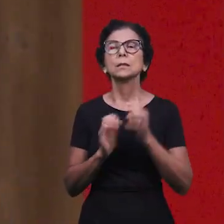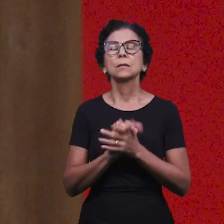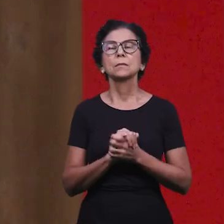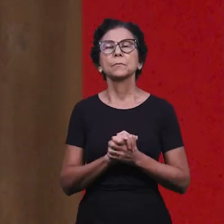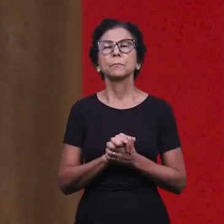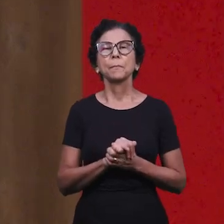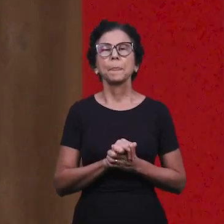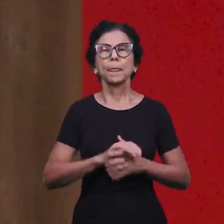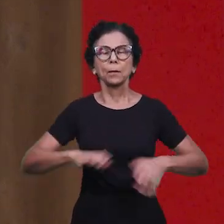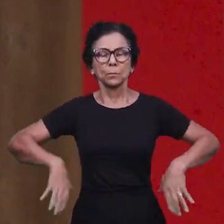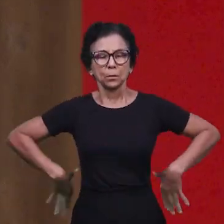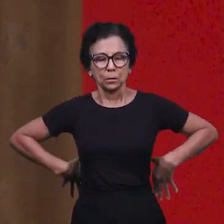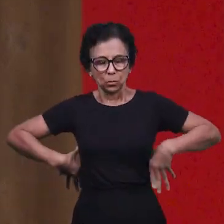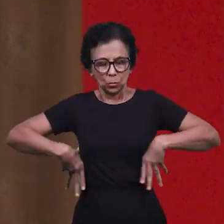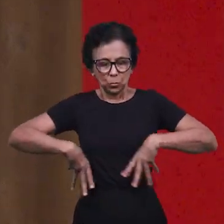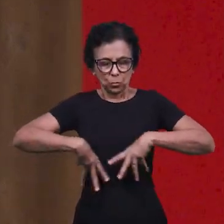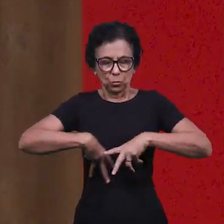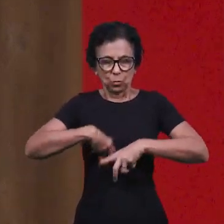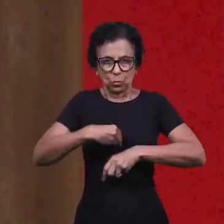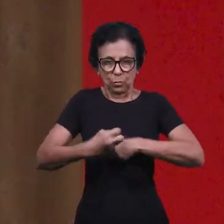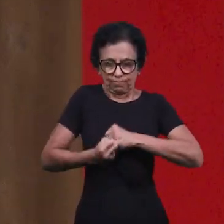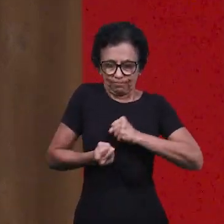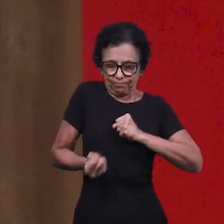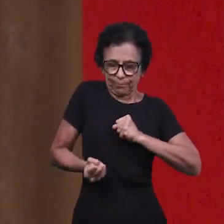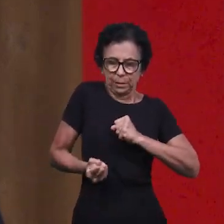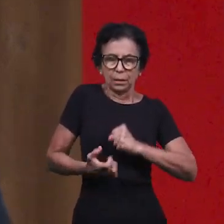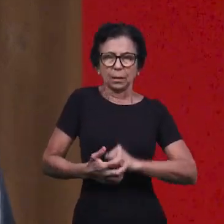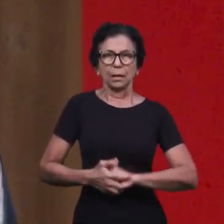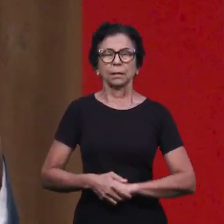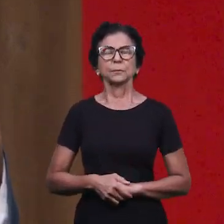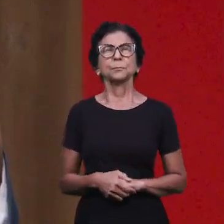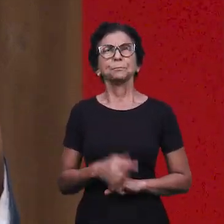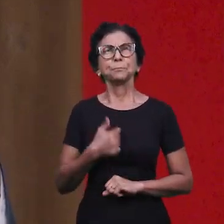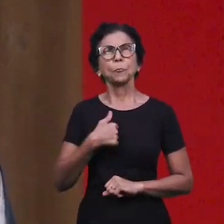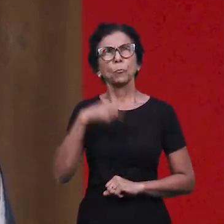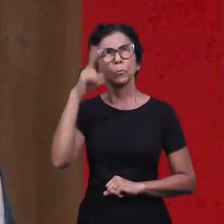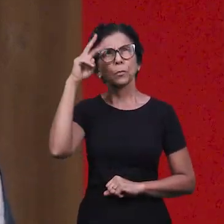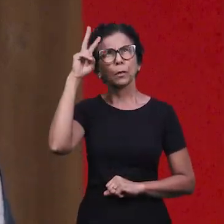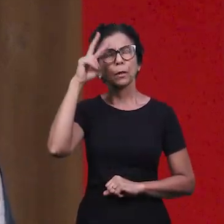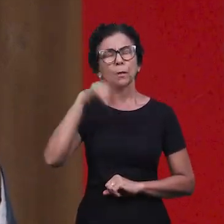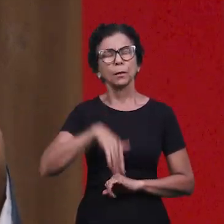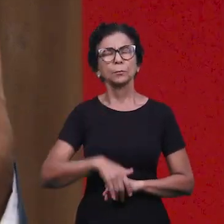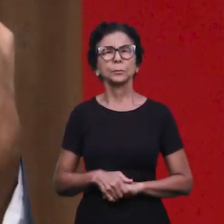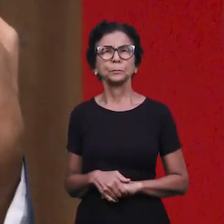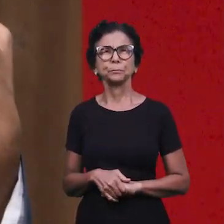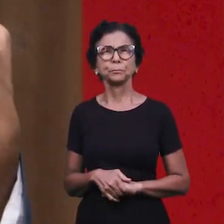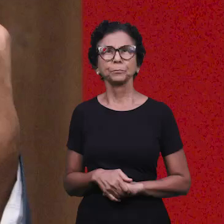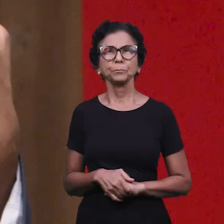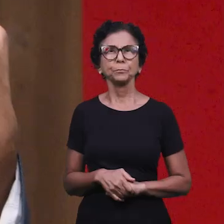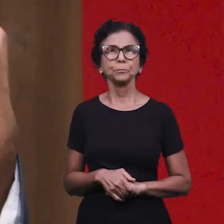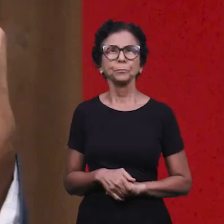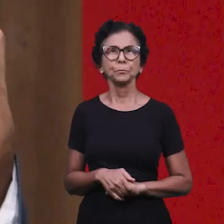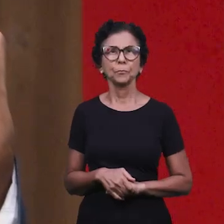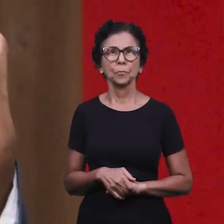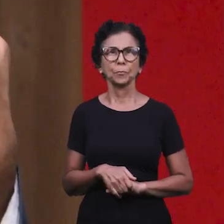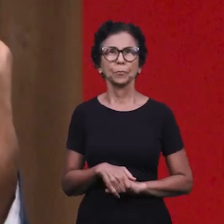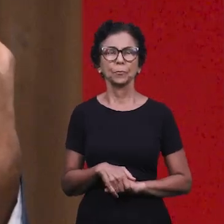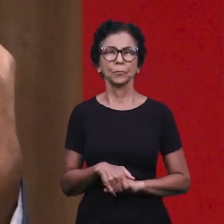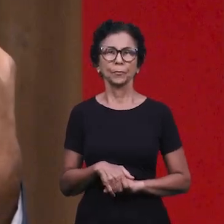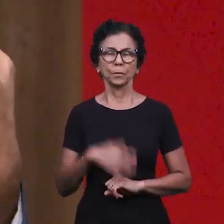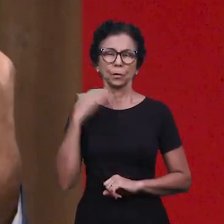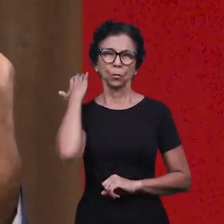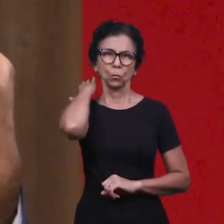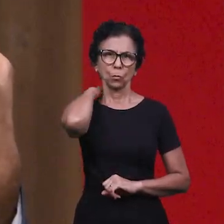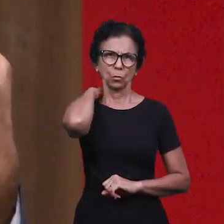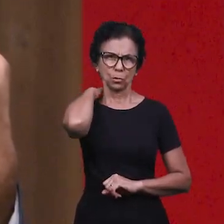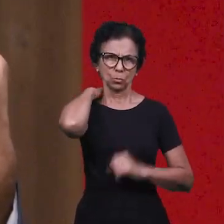José te deu, onde ele comentou que o lombo estava cingido porque eles iam levar a bagagem, porque eles iam sair do Egito.